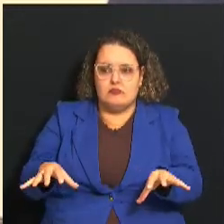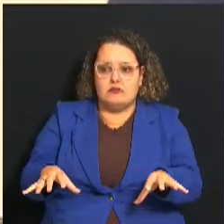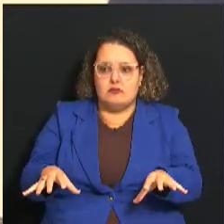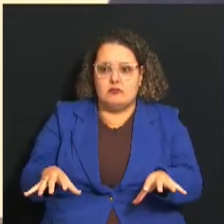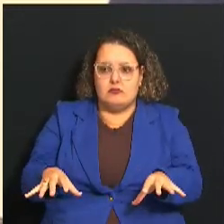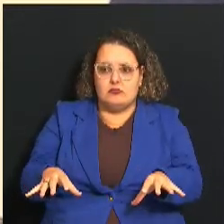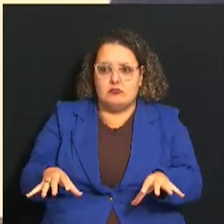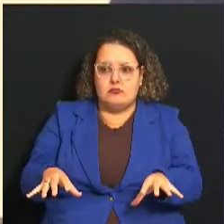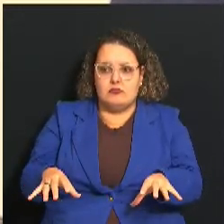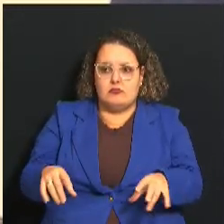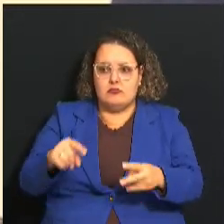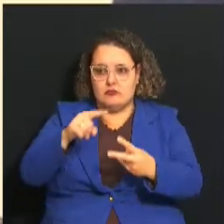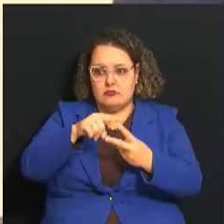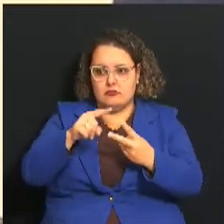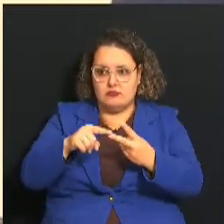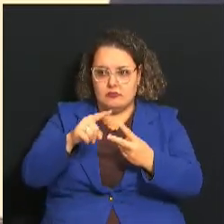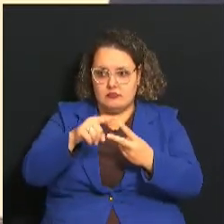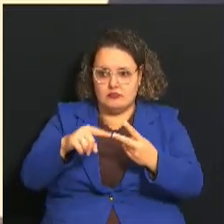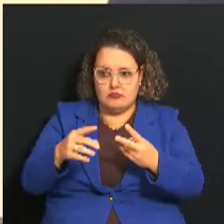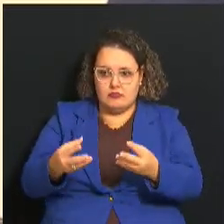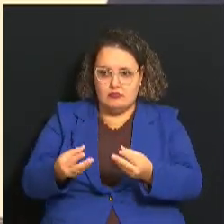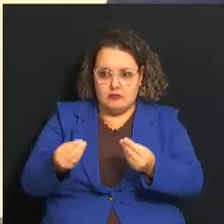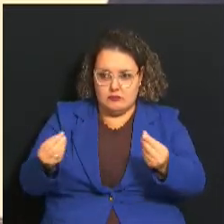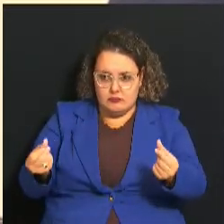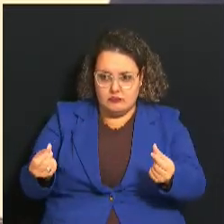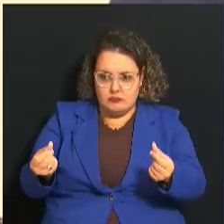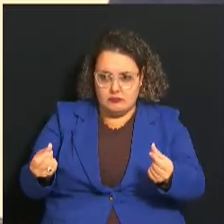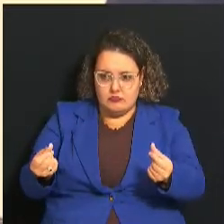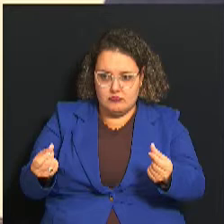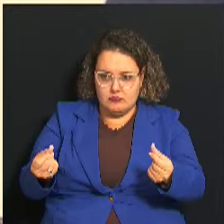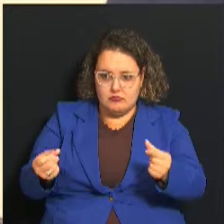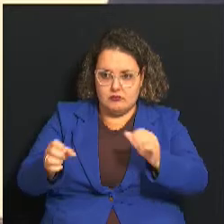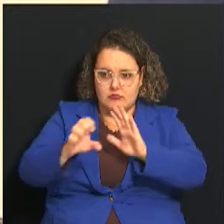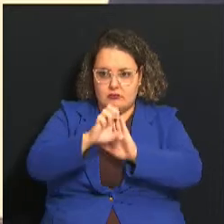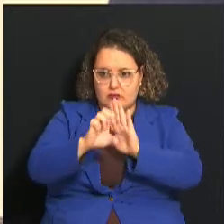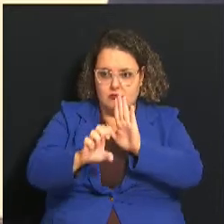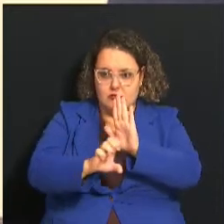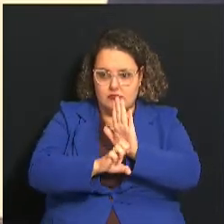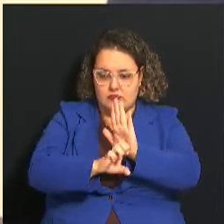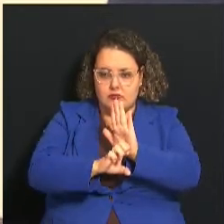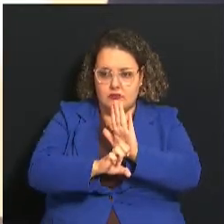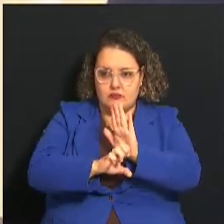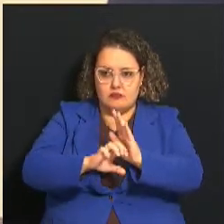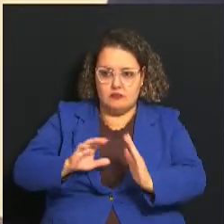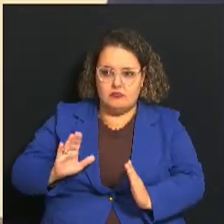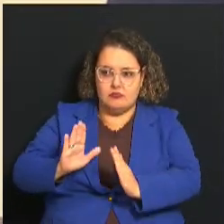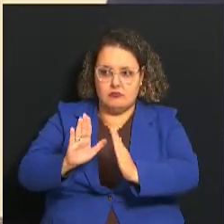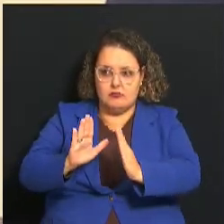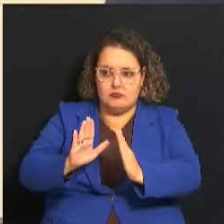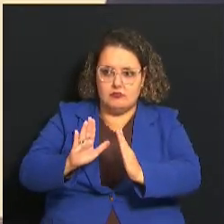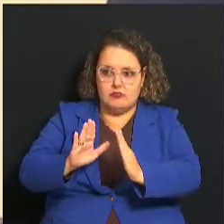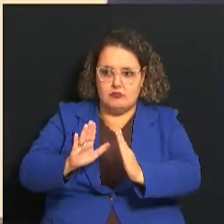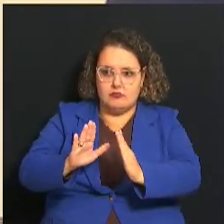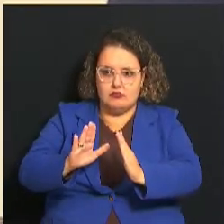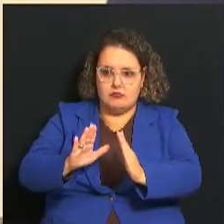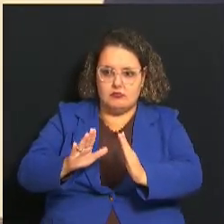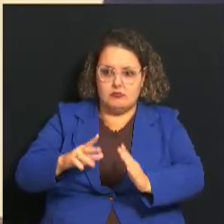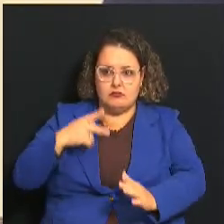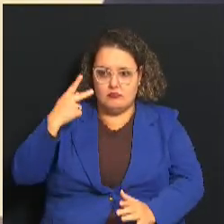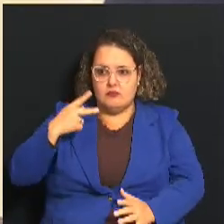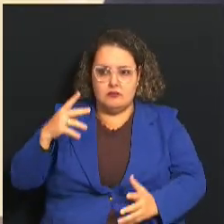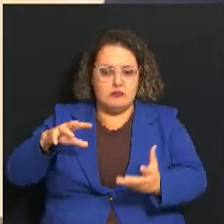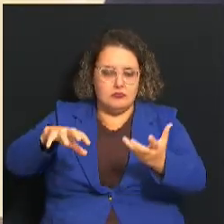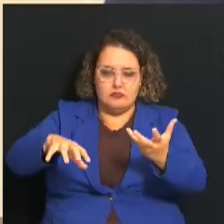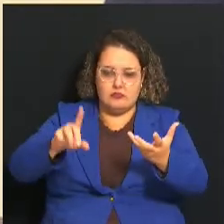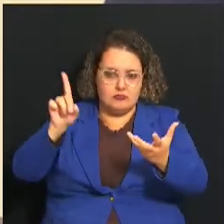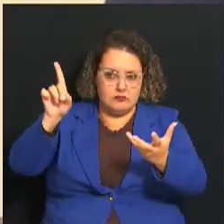essas duas qualificações no Estatuto da Frente Ambientalista Parlamentar do Congresso Nacional, que está lá